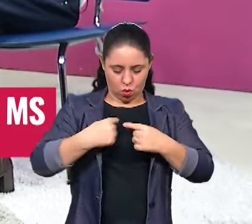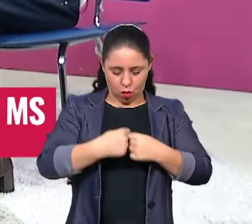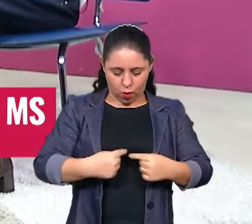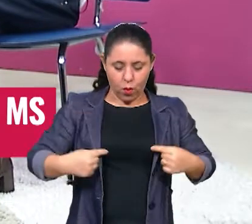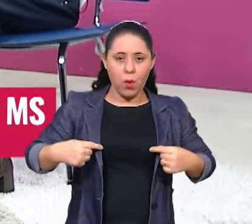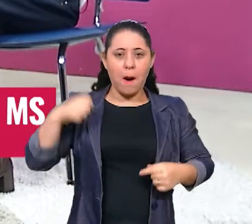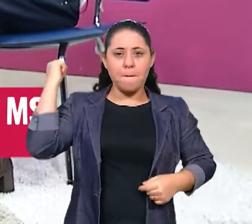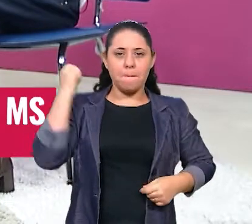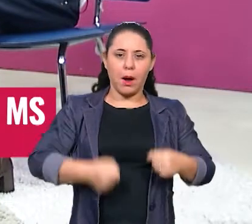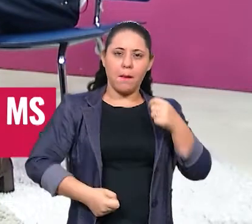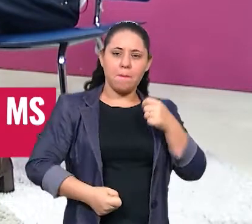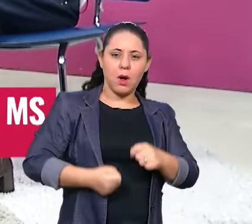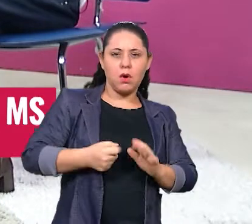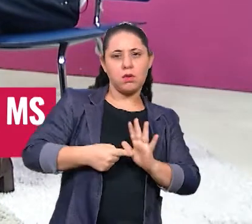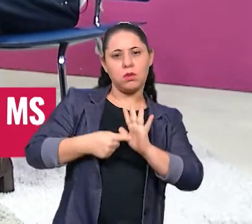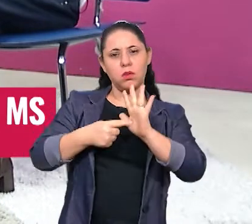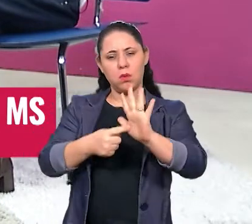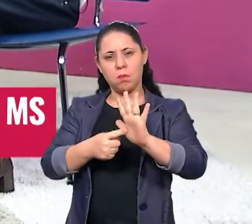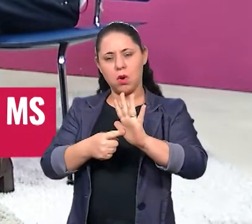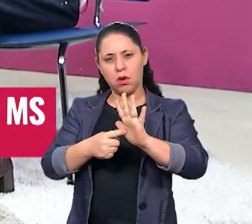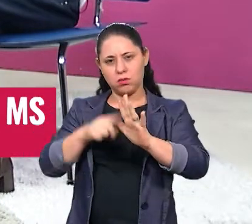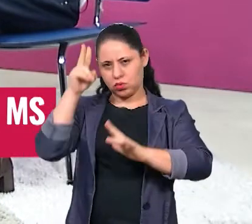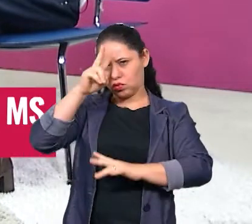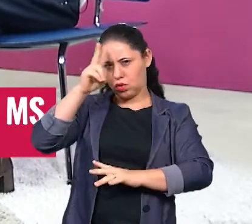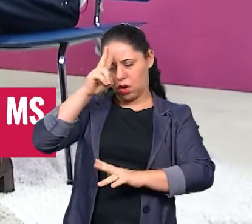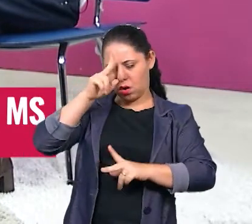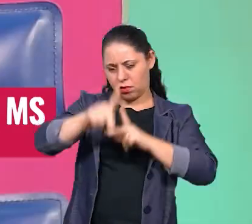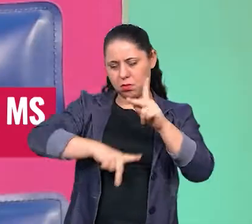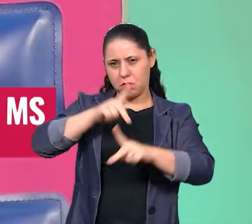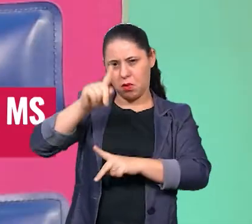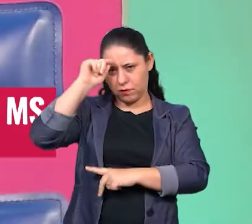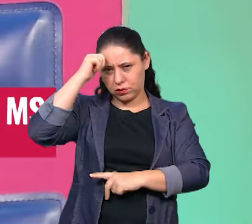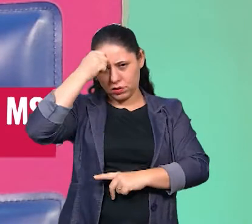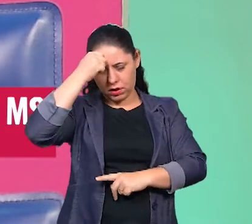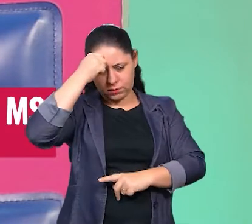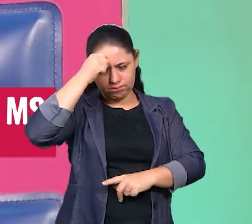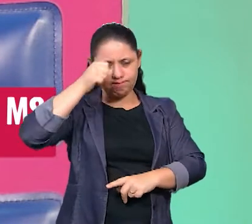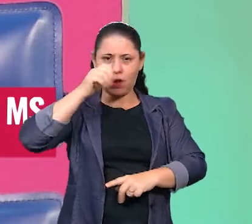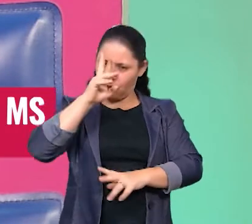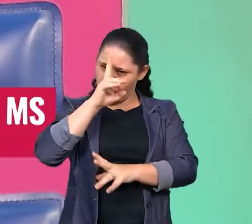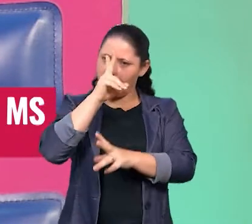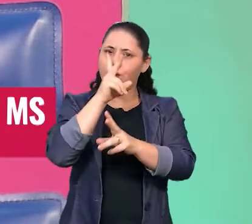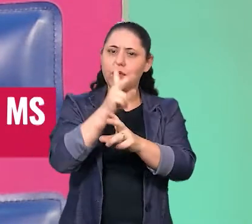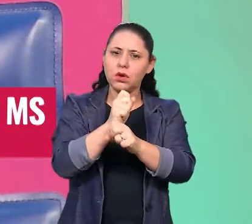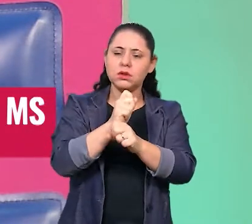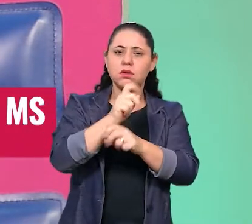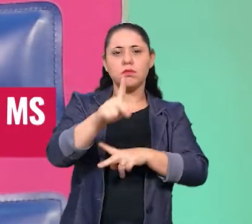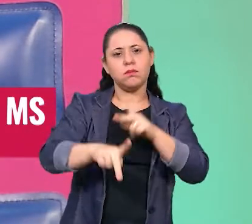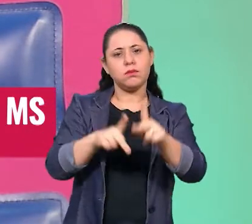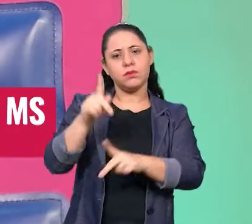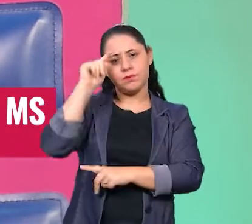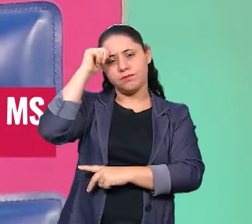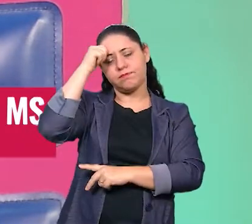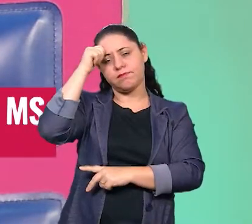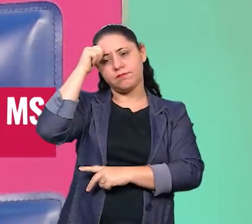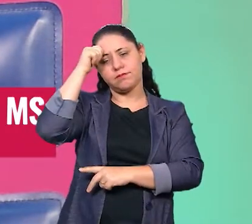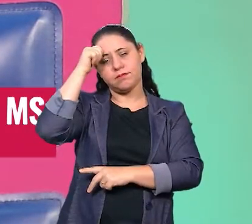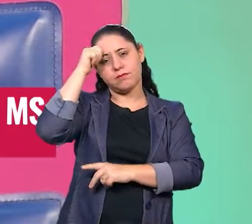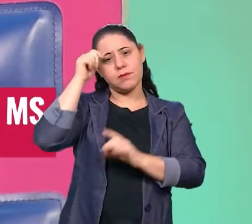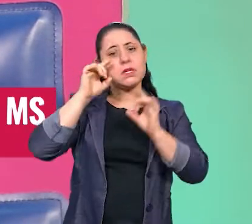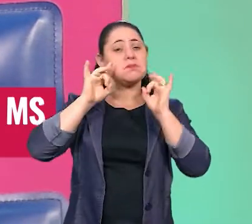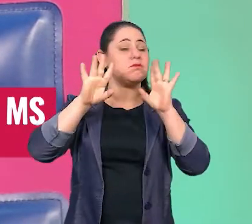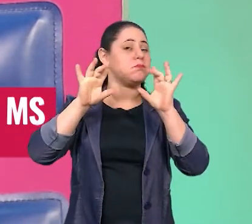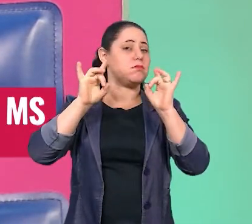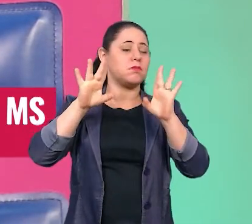história do povo negro, a luta, não é? A resistência do povo negro. Então, assim, para a gente foi mágico. Nós saímos por aí